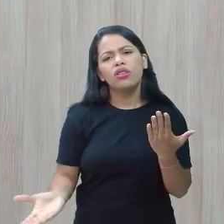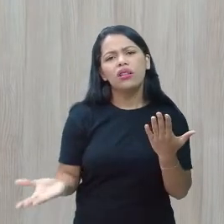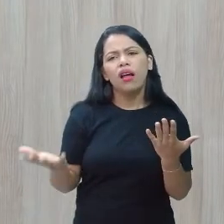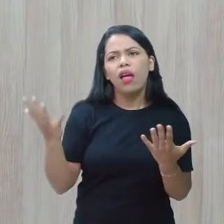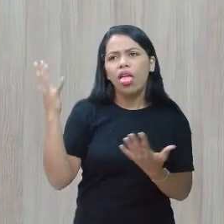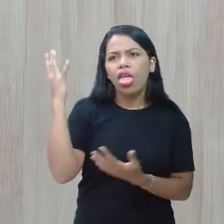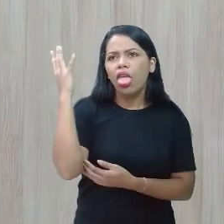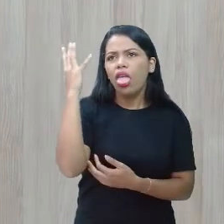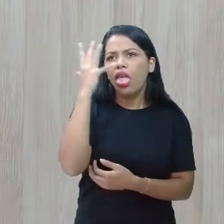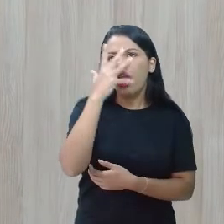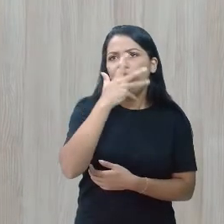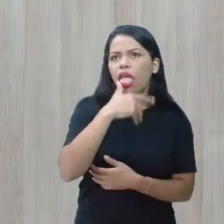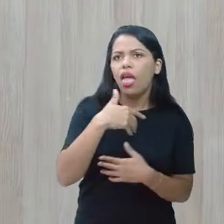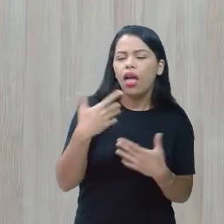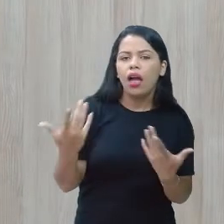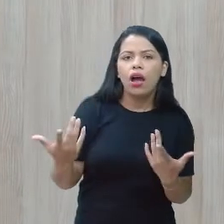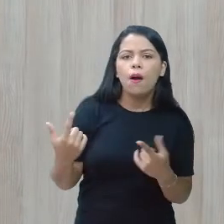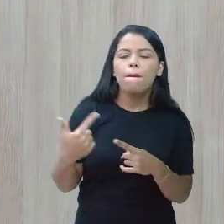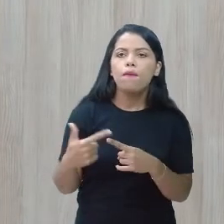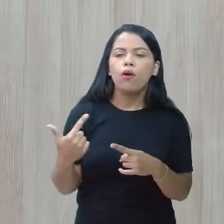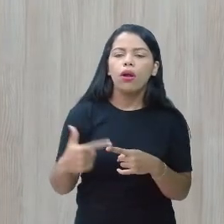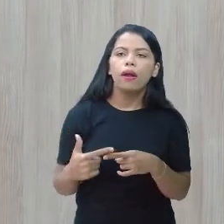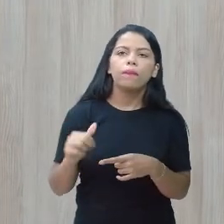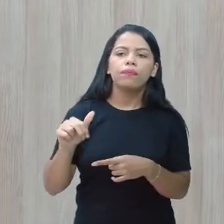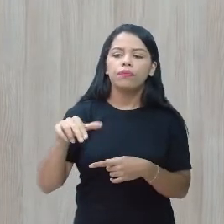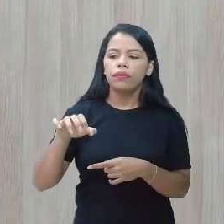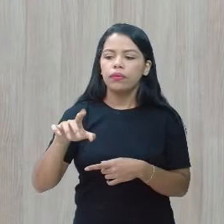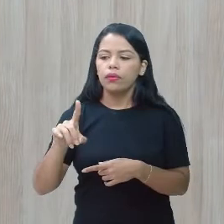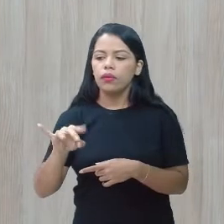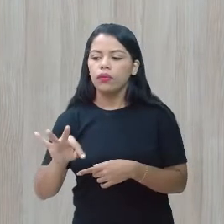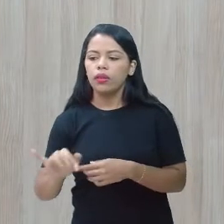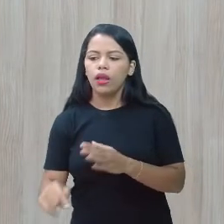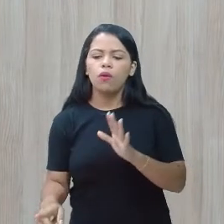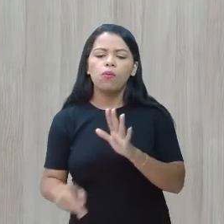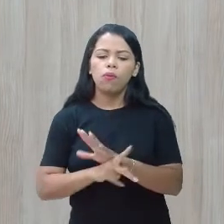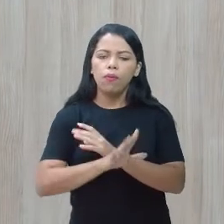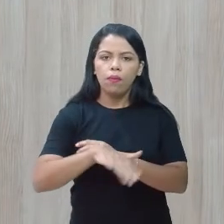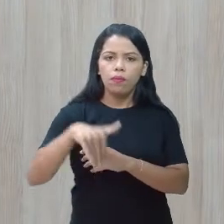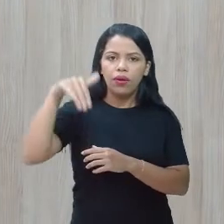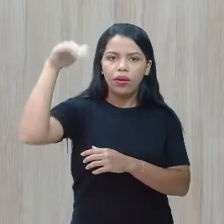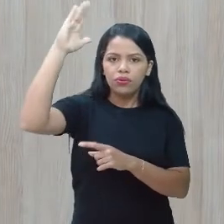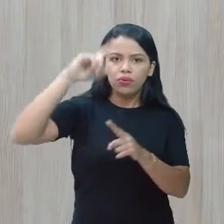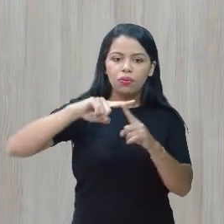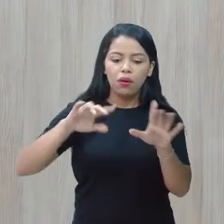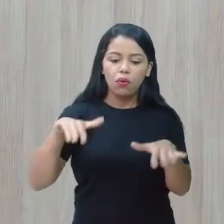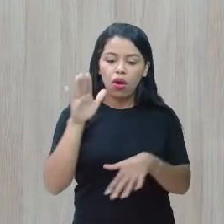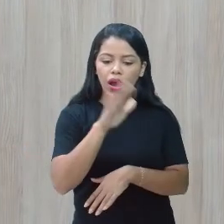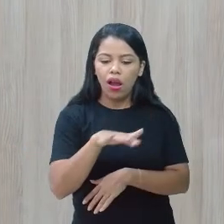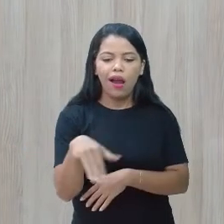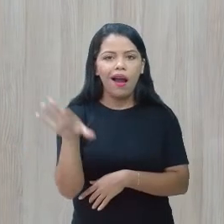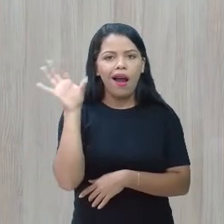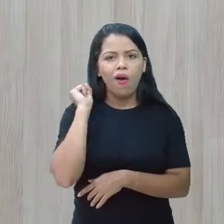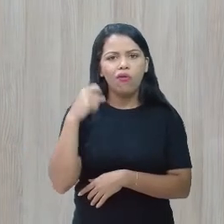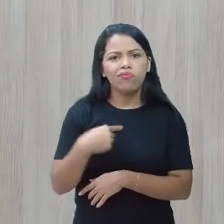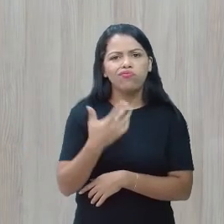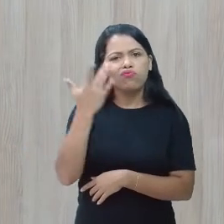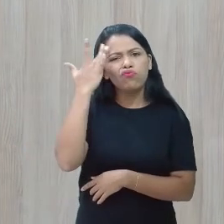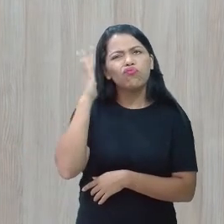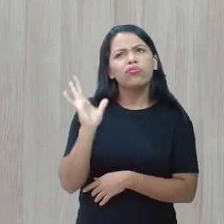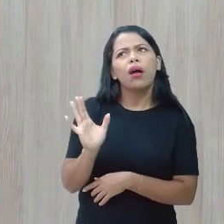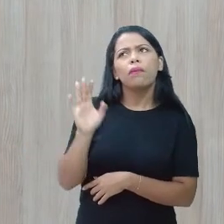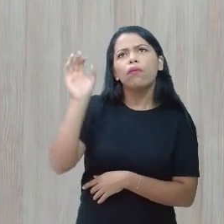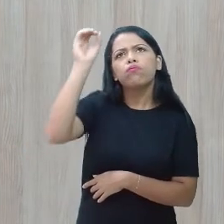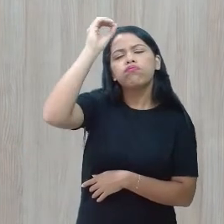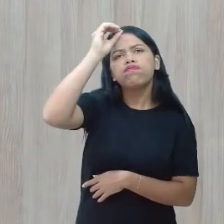Porque uma anedota que é uma piada, que é para um adulto, e quando ela escuta, ela não vai saber lidar com